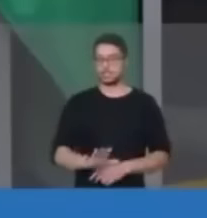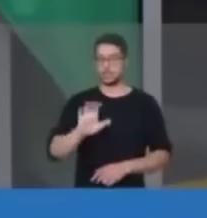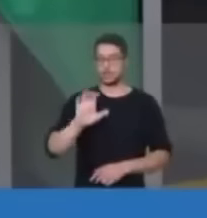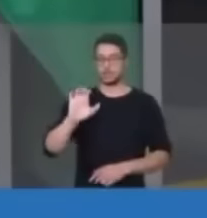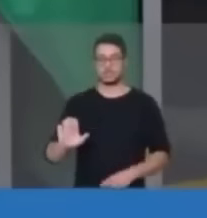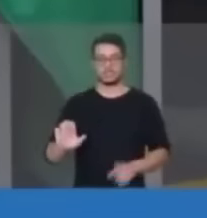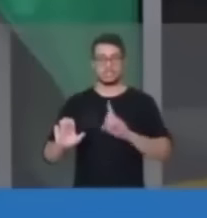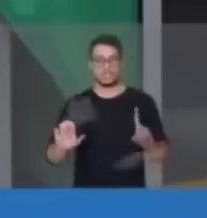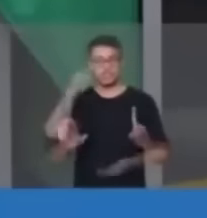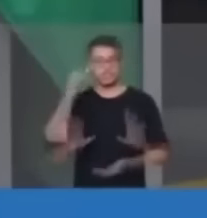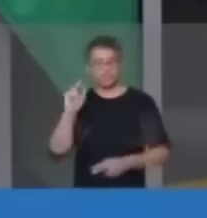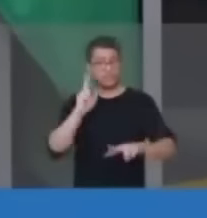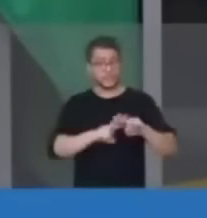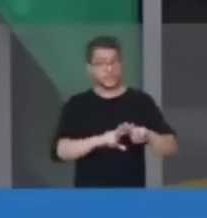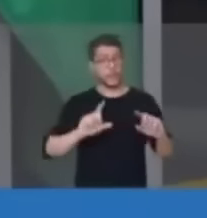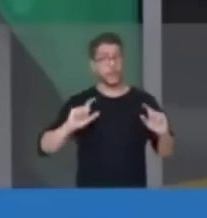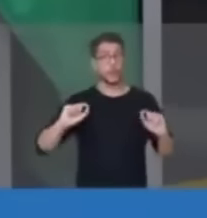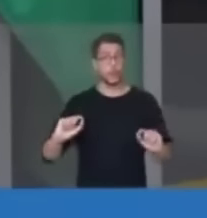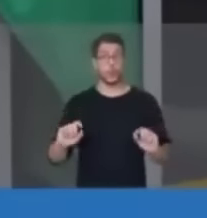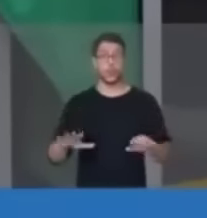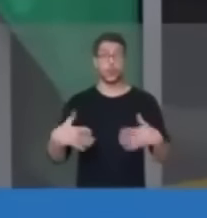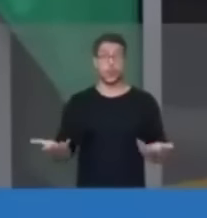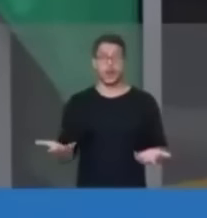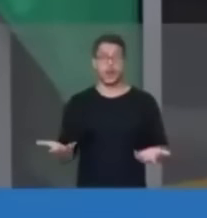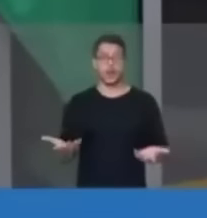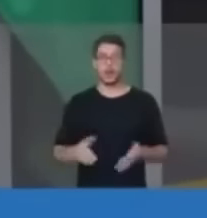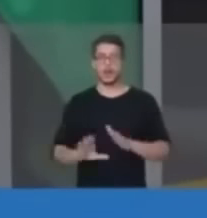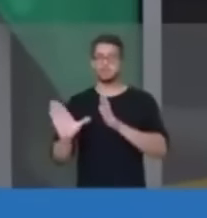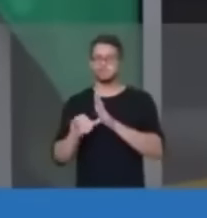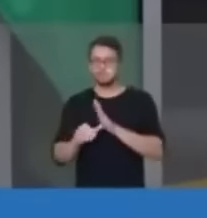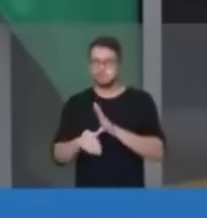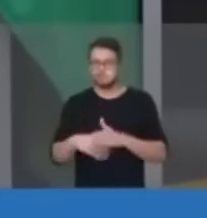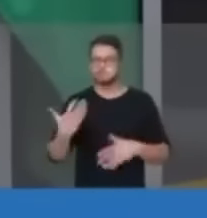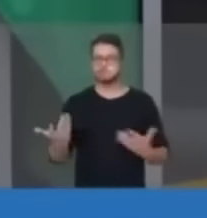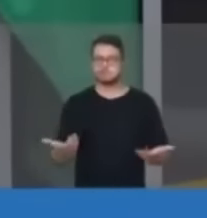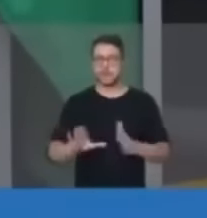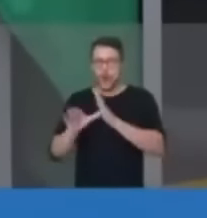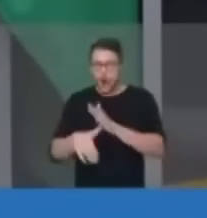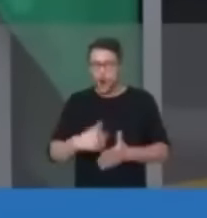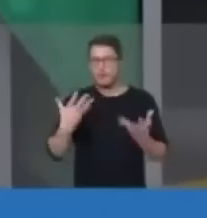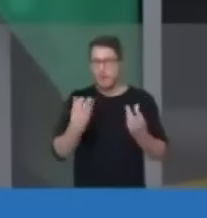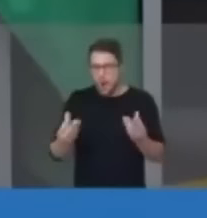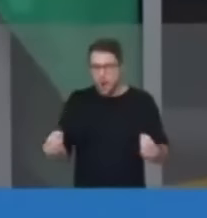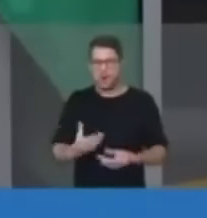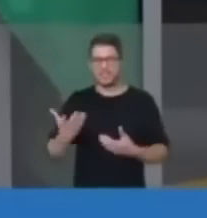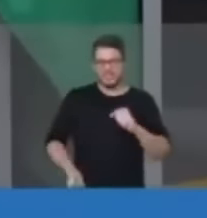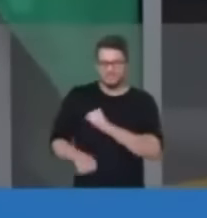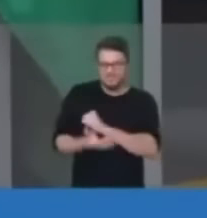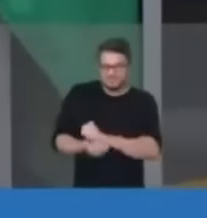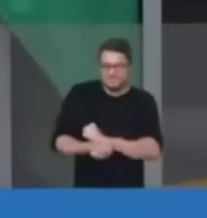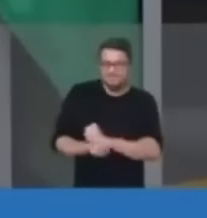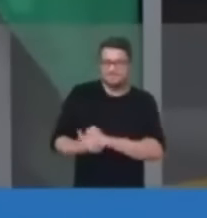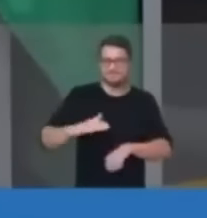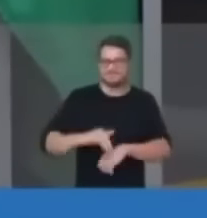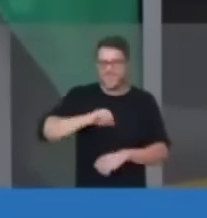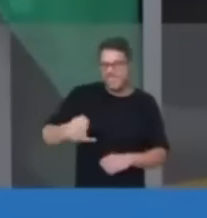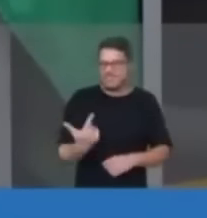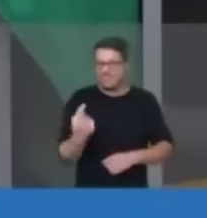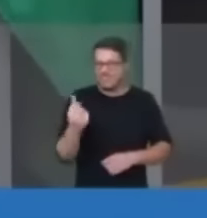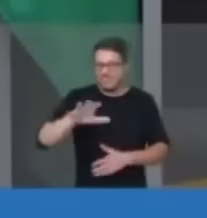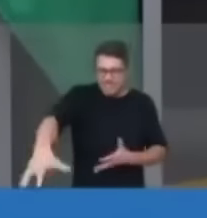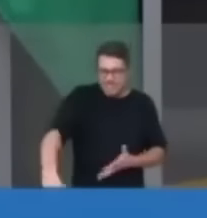simplesmente foram longe demais Sabe qual a maelor defesa é roubar é roubar muito é enfiar a mão do dinheiro